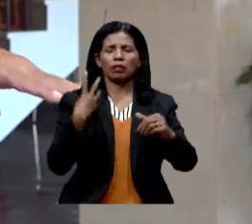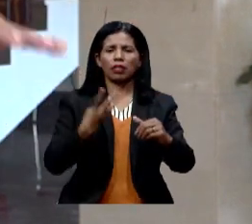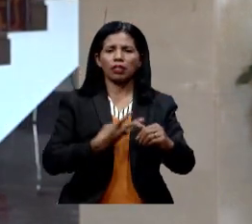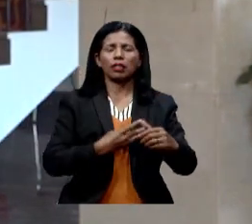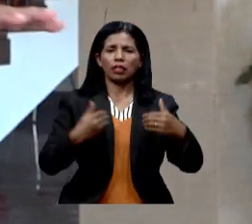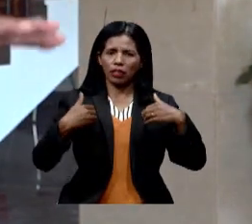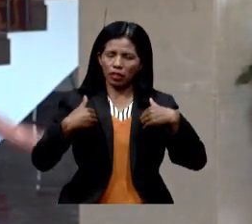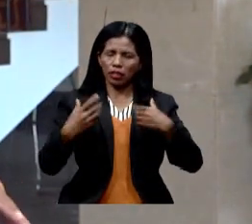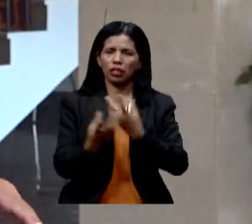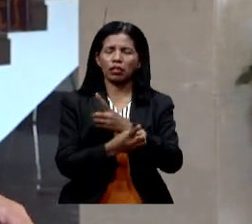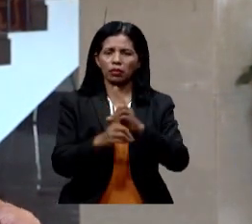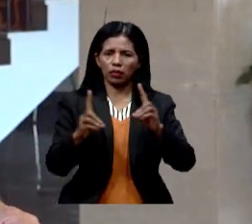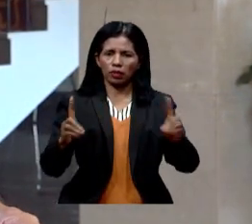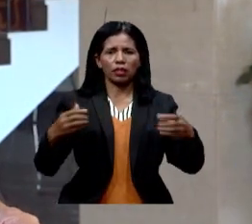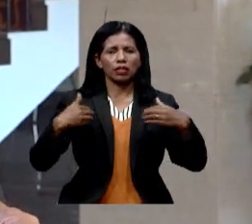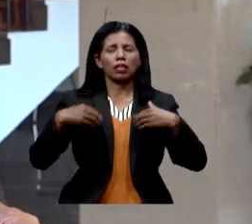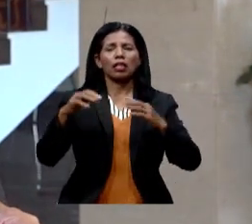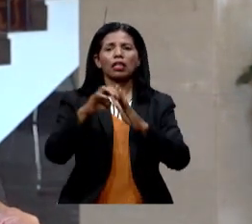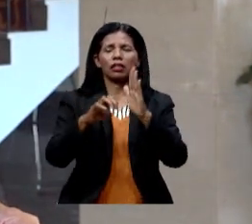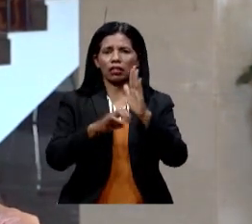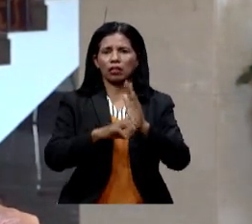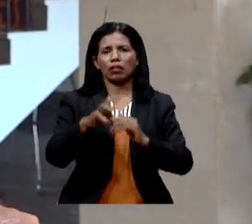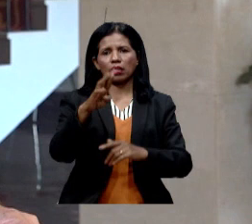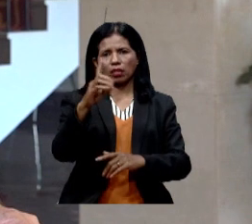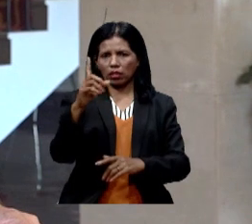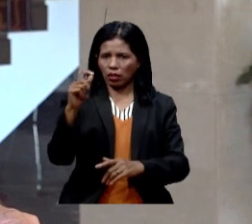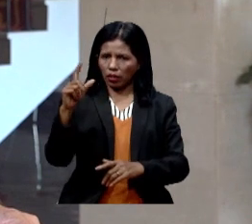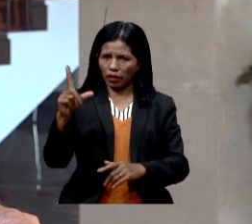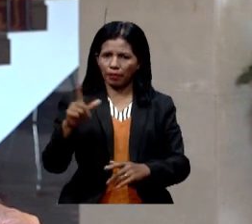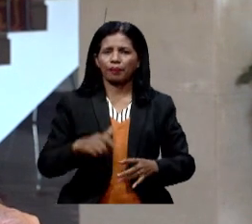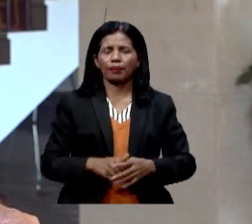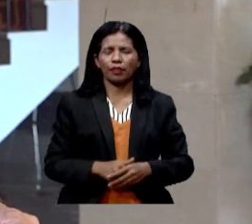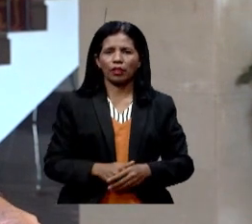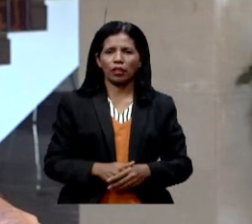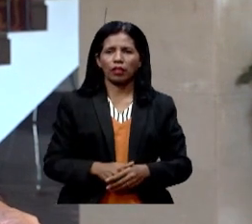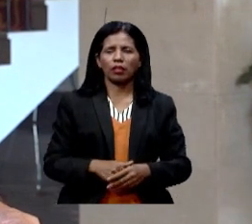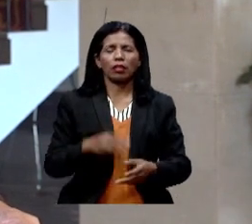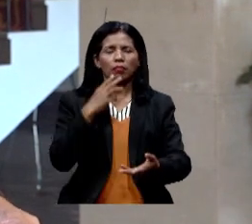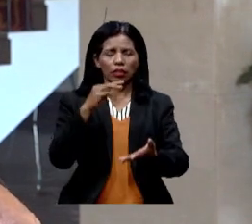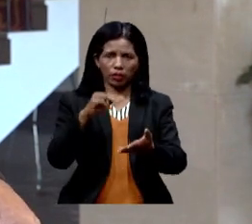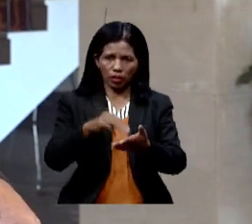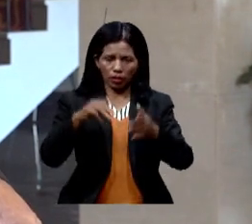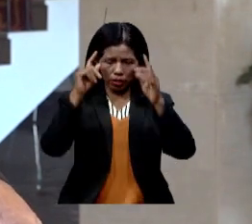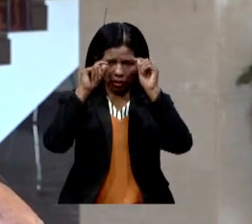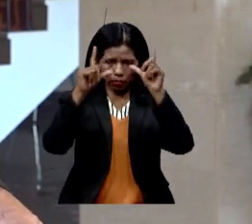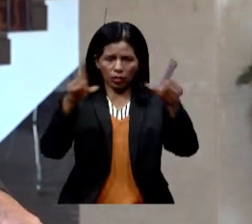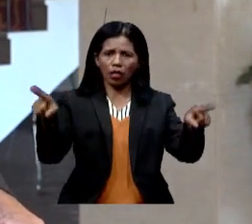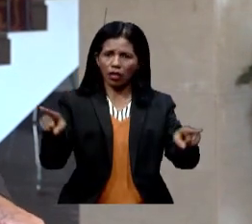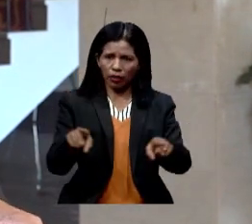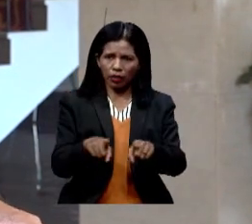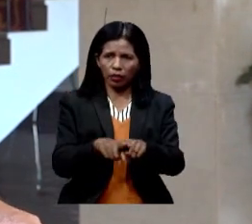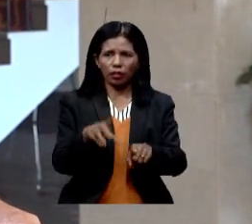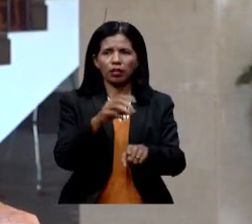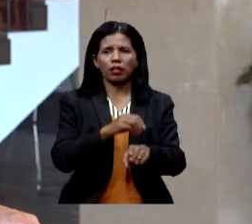democracia, e o Estado de Direito Democrático. Né, posição Timor-Leste, né, hanessa mos,